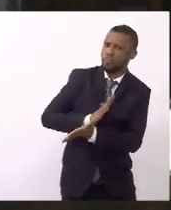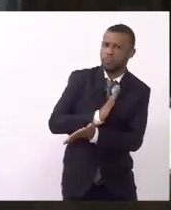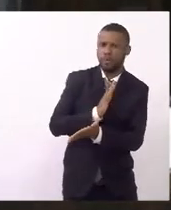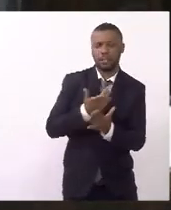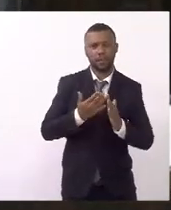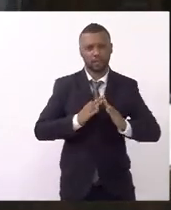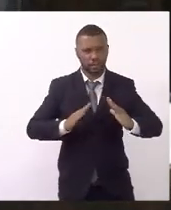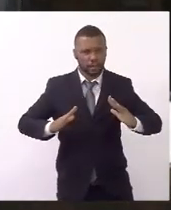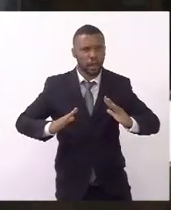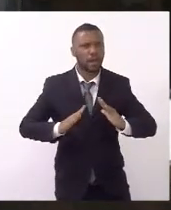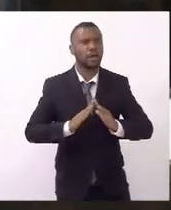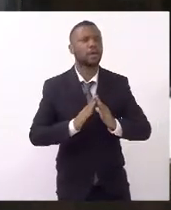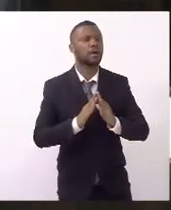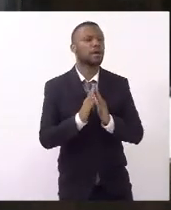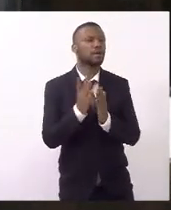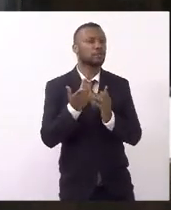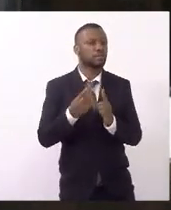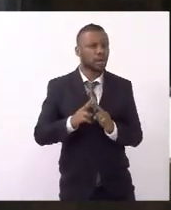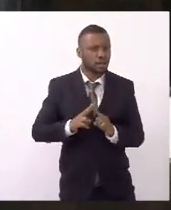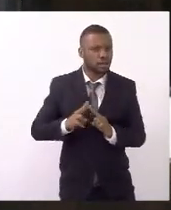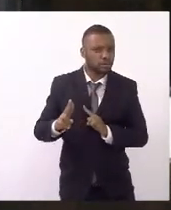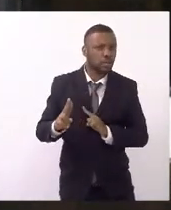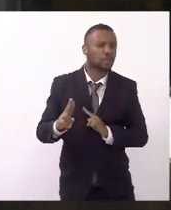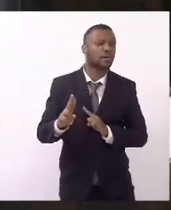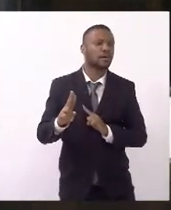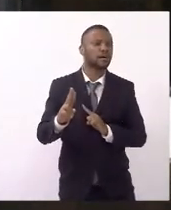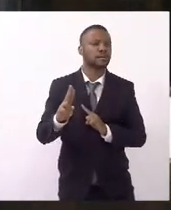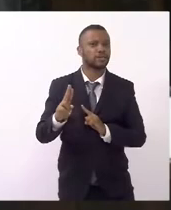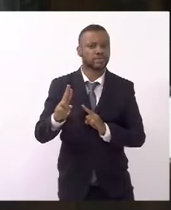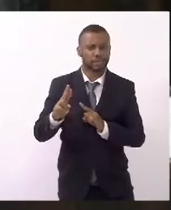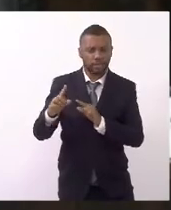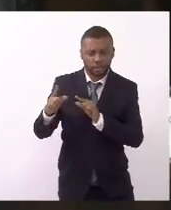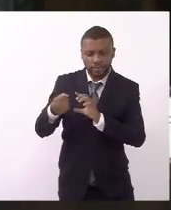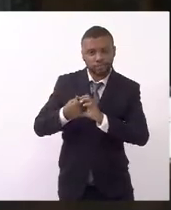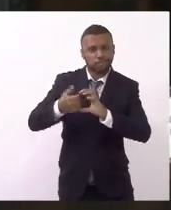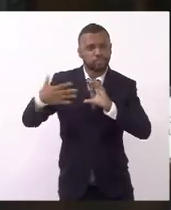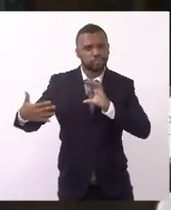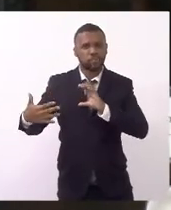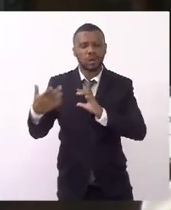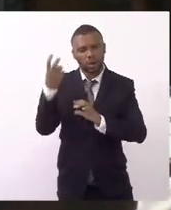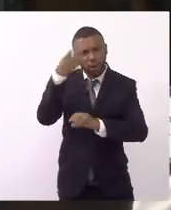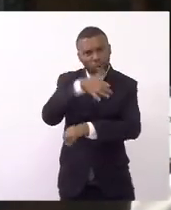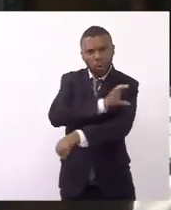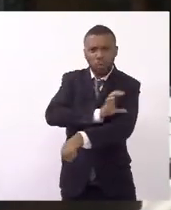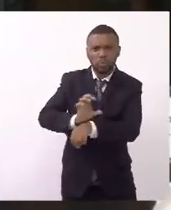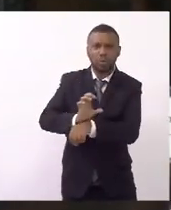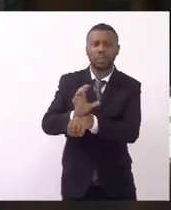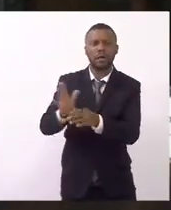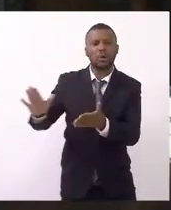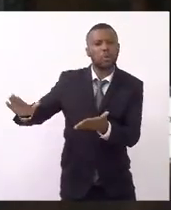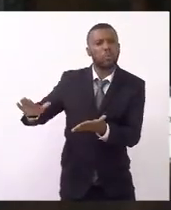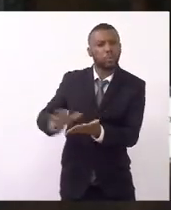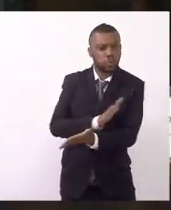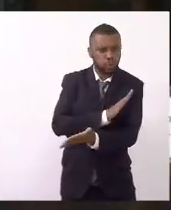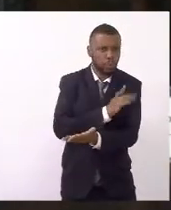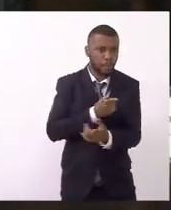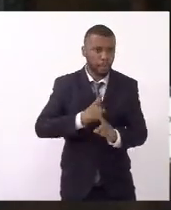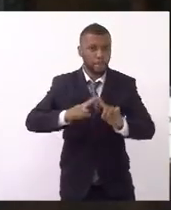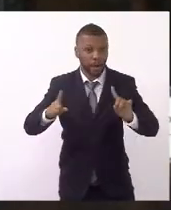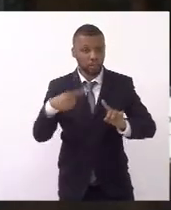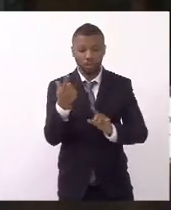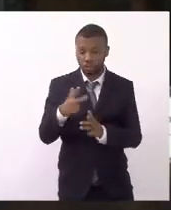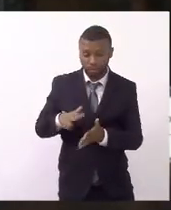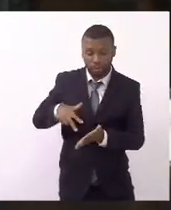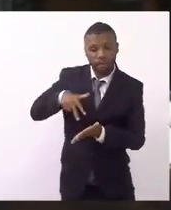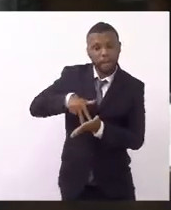que destrói religiões e religiosidade que destrói culturas mas estamos de pé é